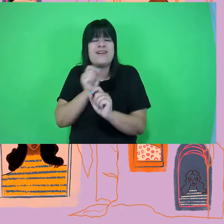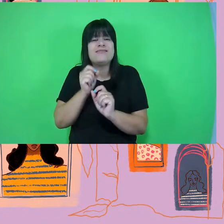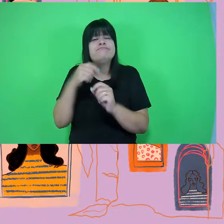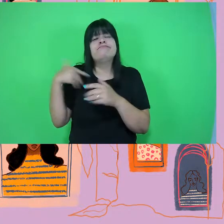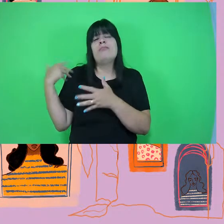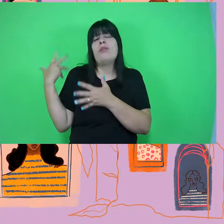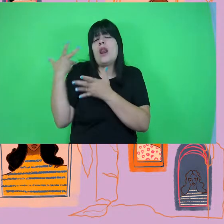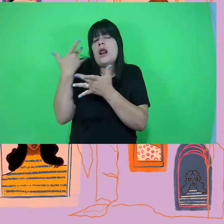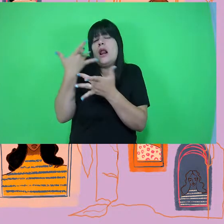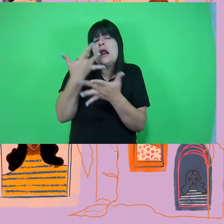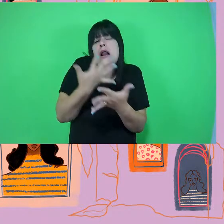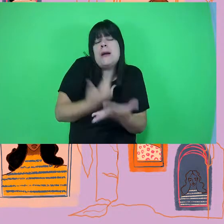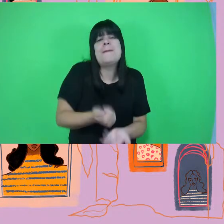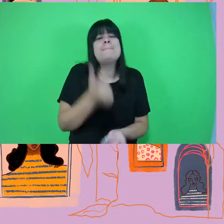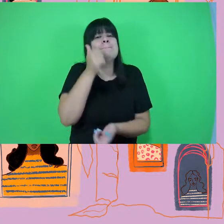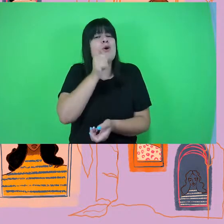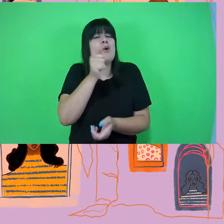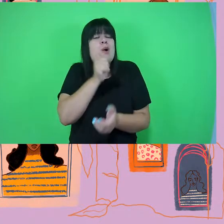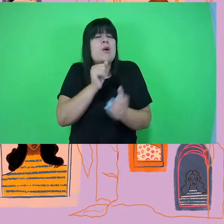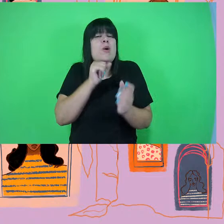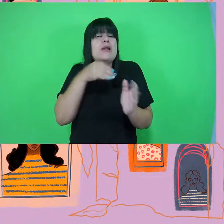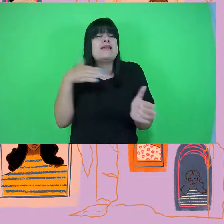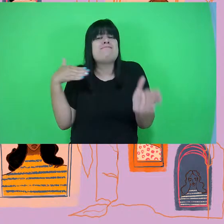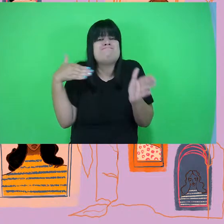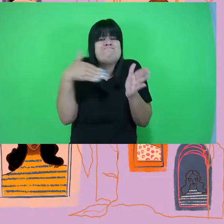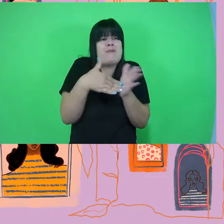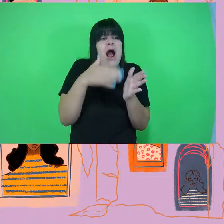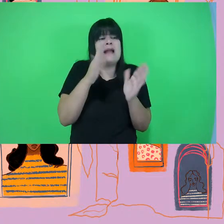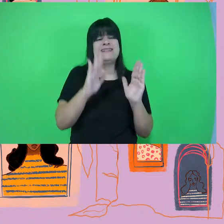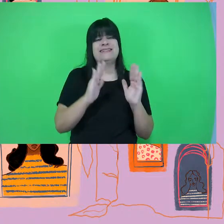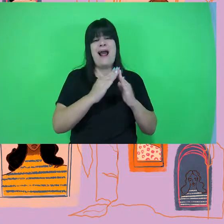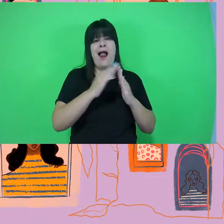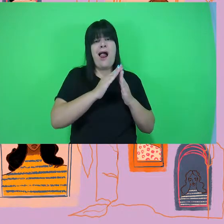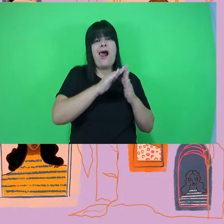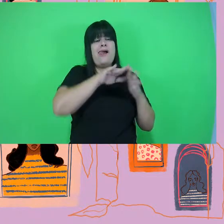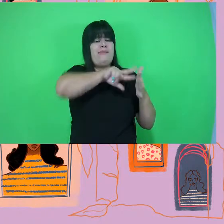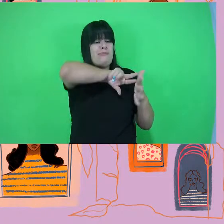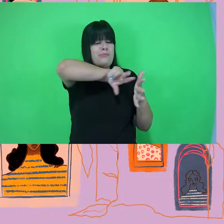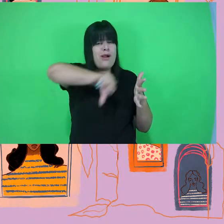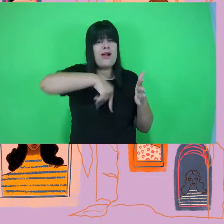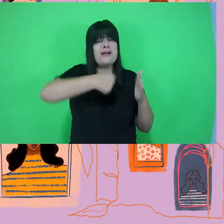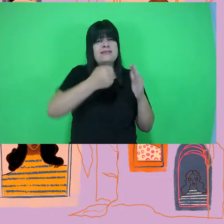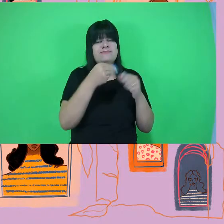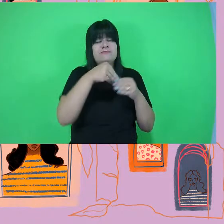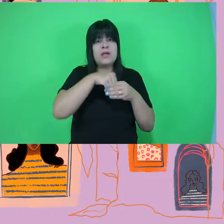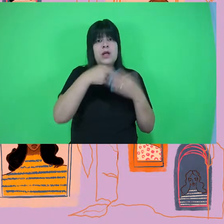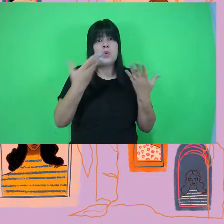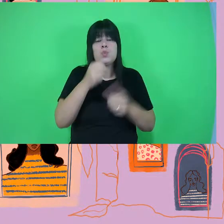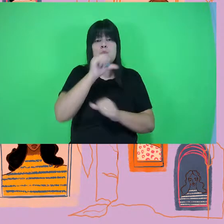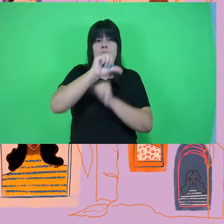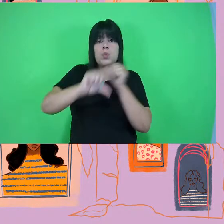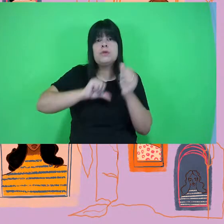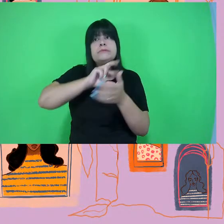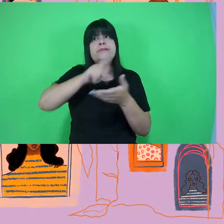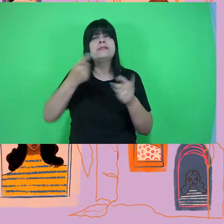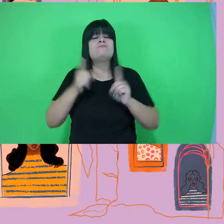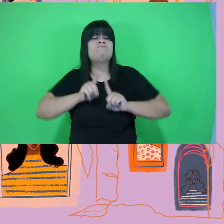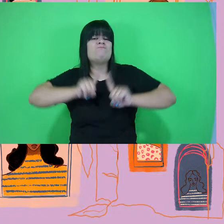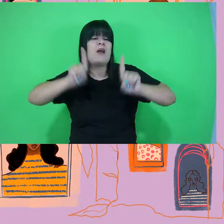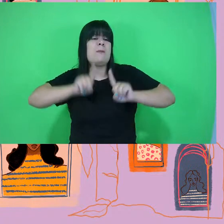as mulheres ficaram restritas ao ambiente doméstico e hoje, mesmo com tantas mudanças, ainda fazemos um movimento